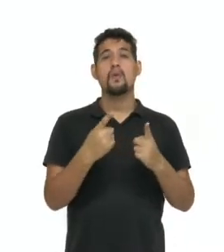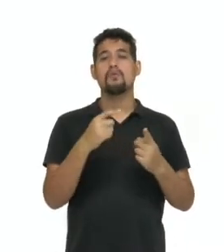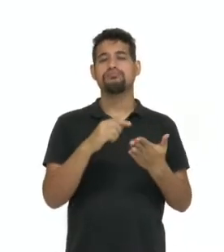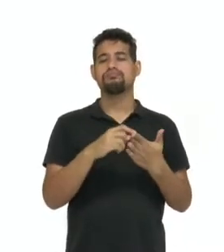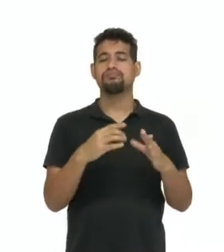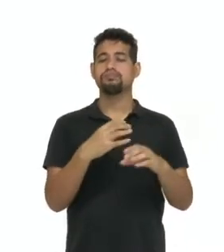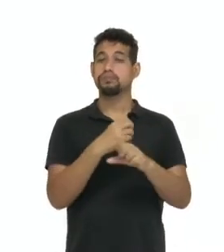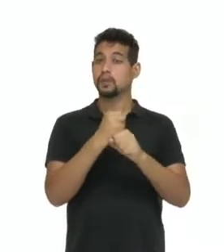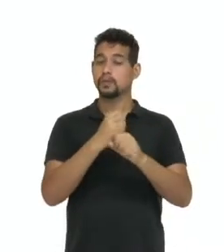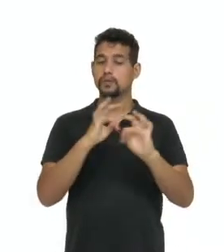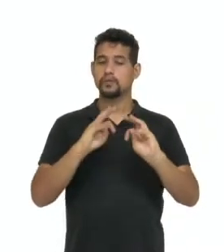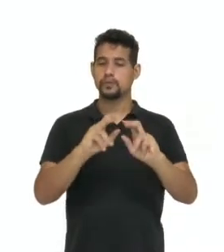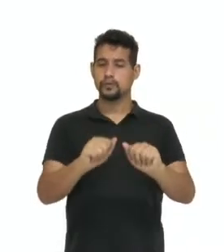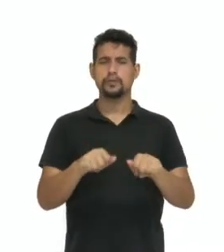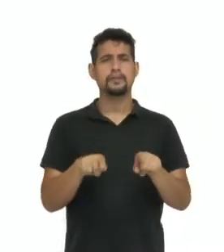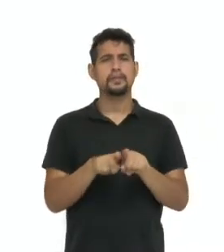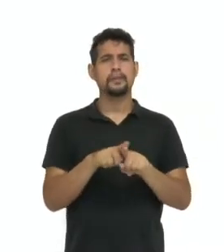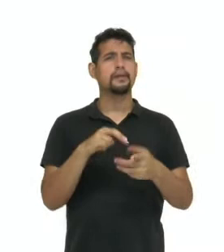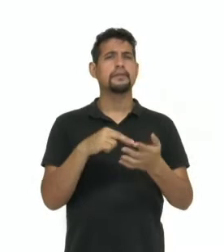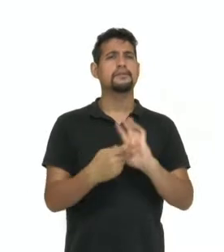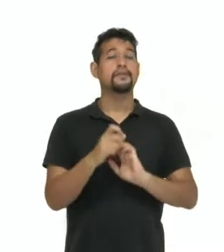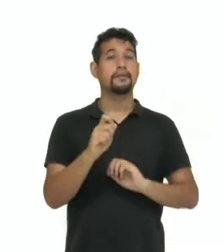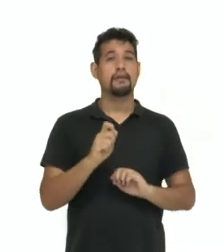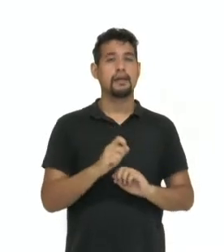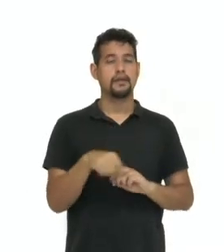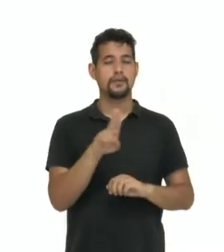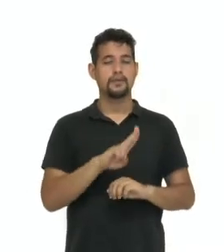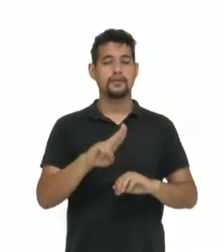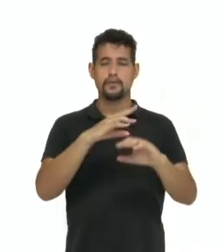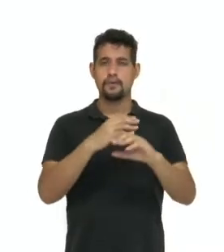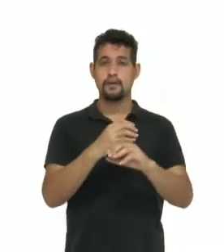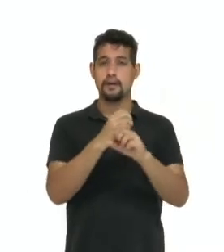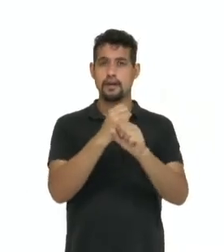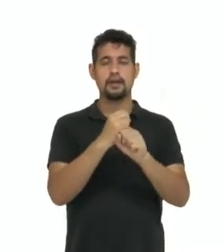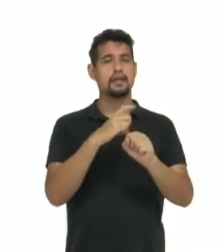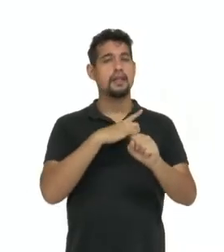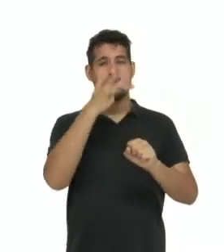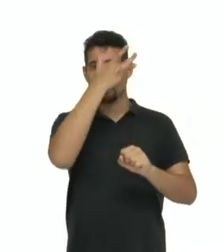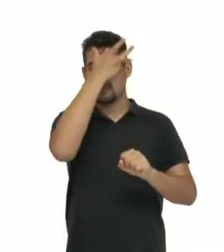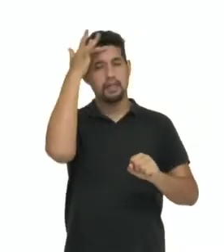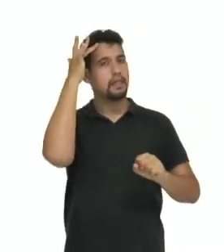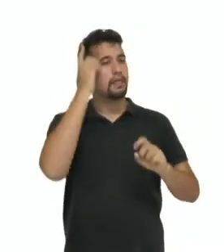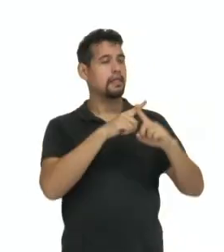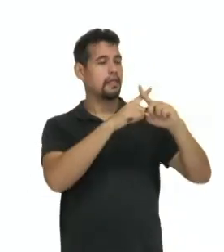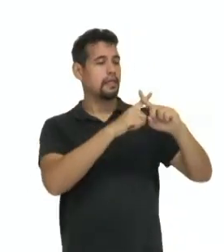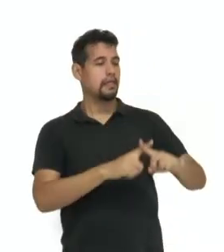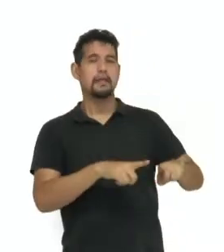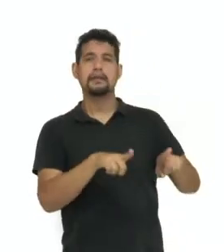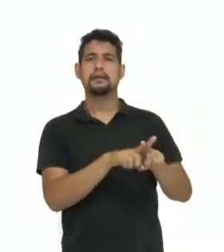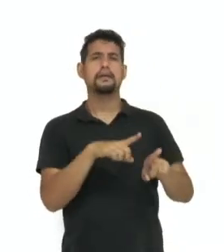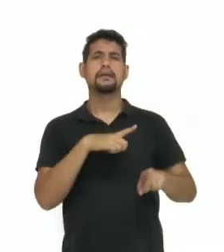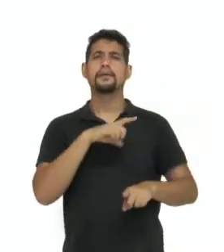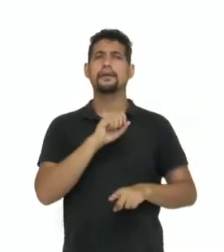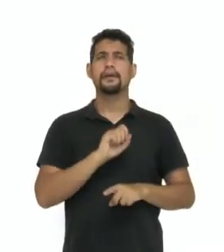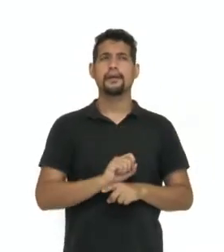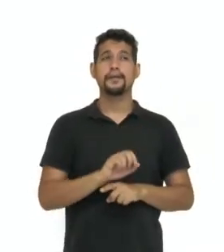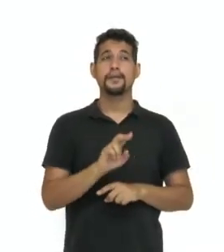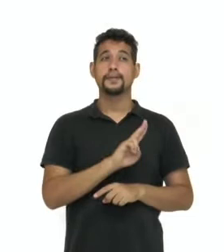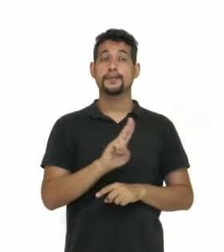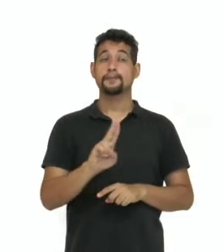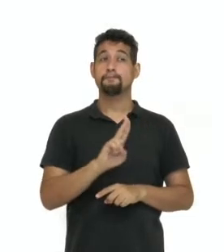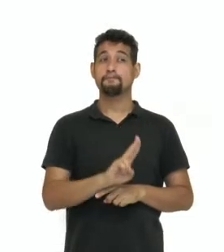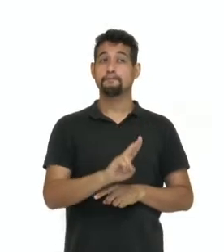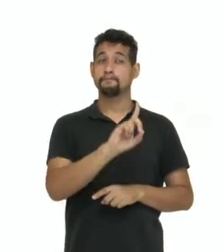ponto inteiro, que é acrescido ao placar do adversário ao receber o